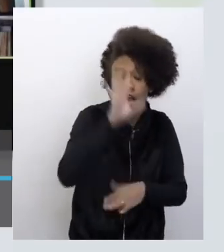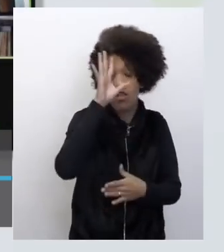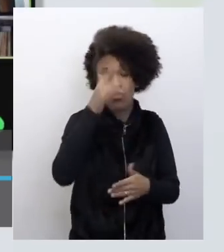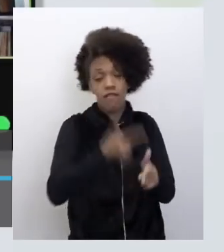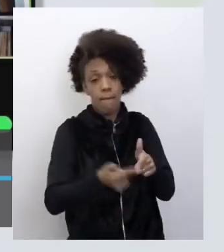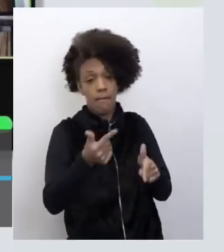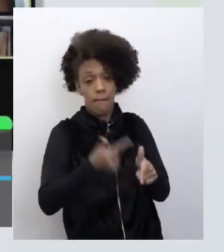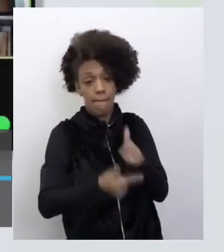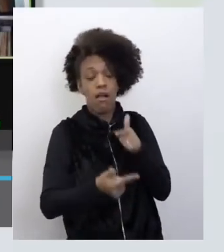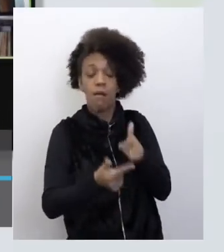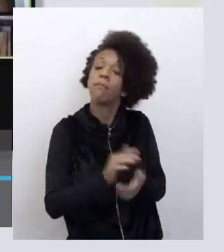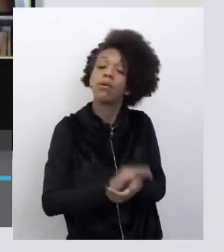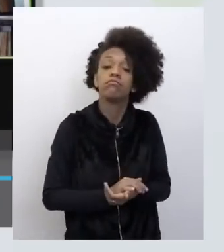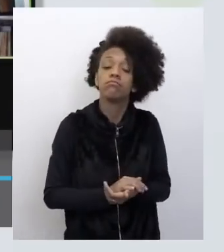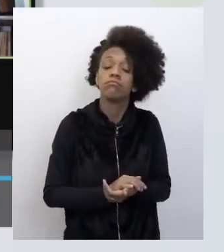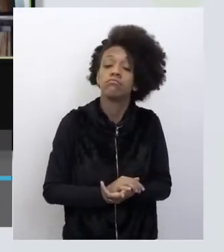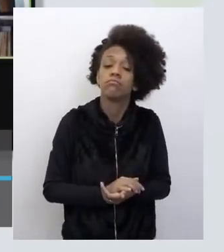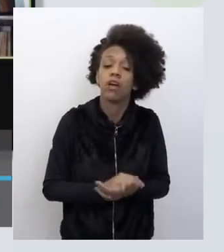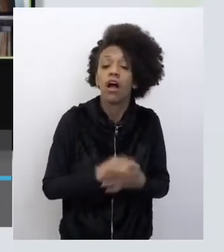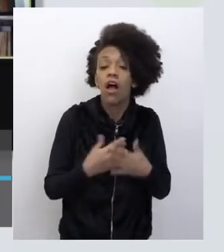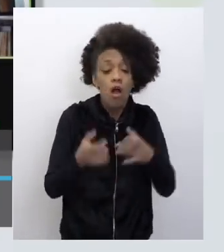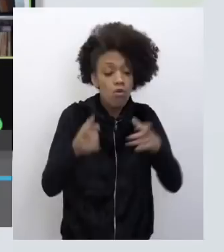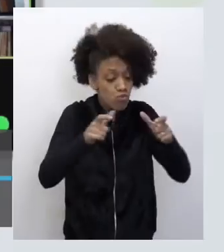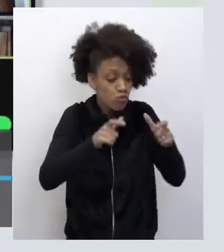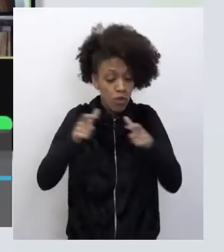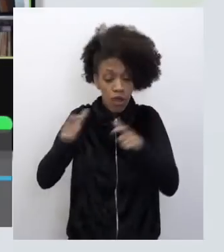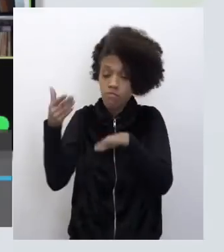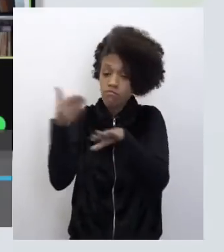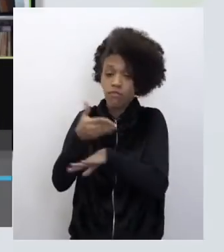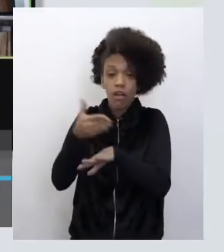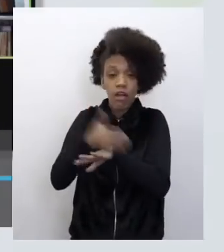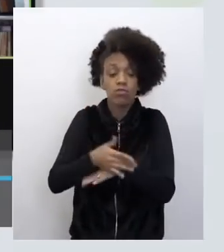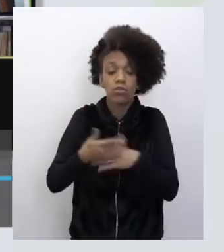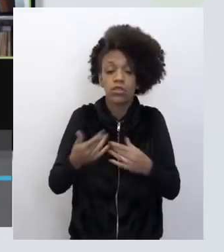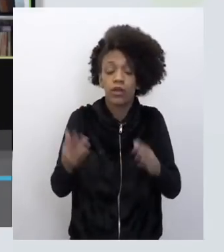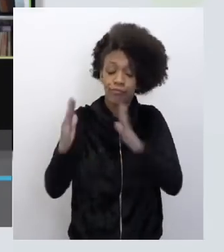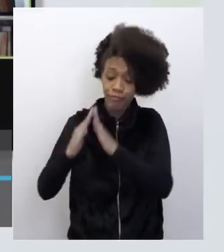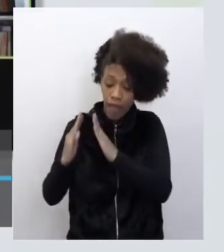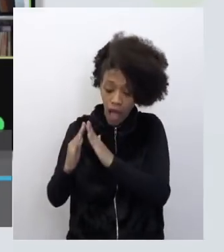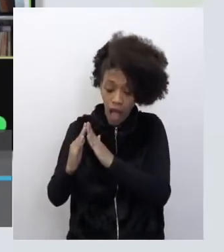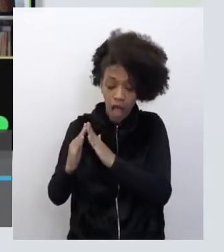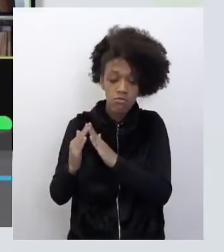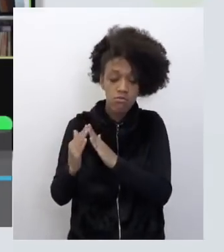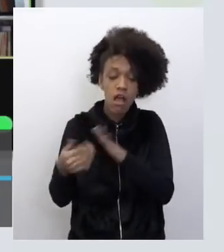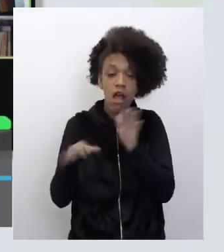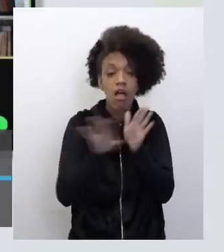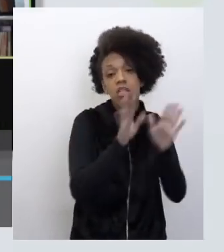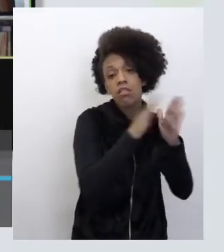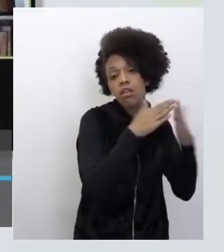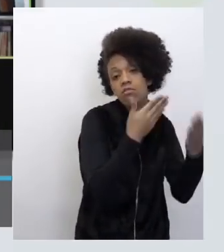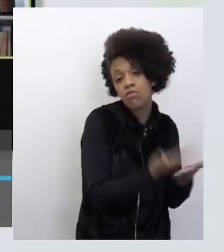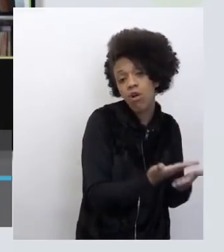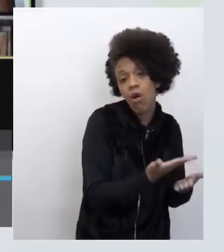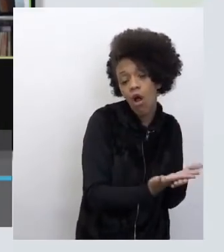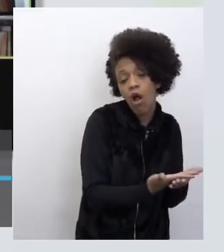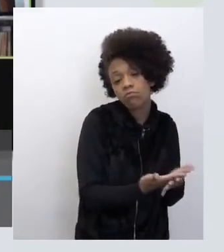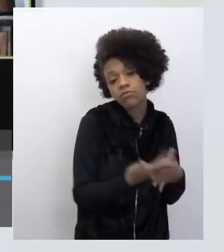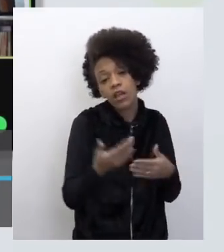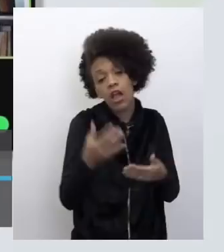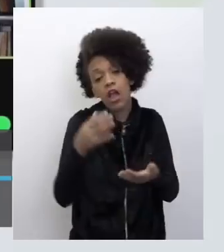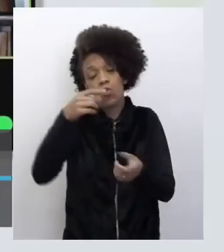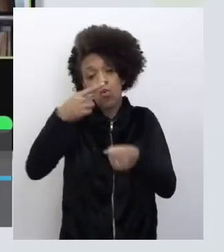decisões nos ambientes que eles frequentam. Então, desde dentro de casa até na escola, quem sabe dos